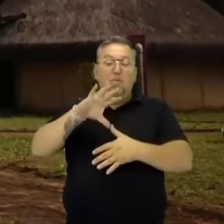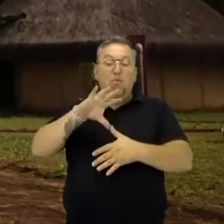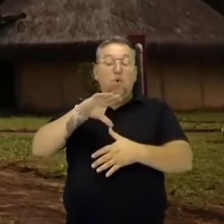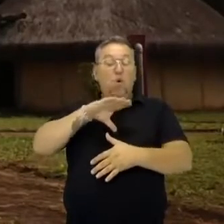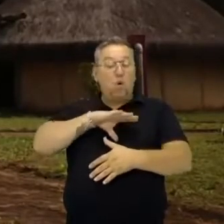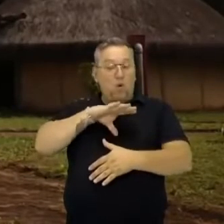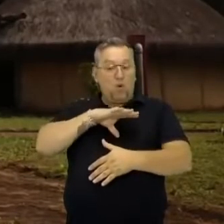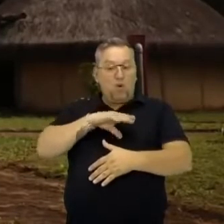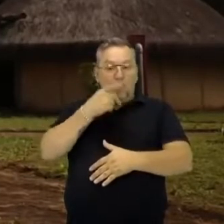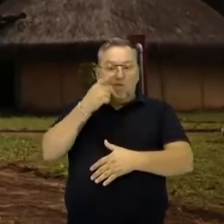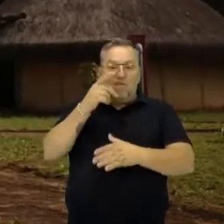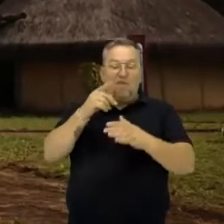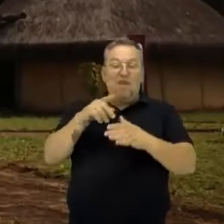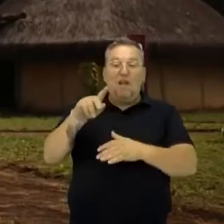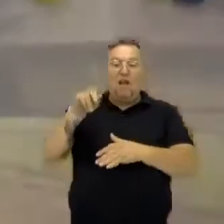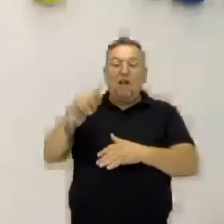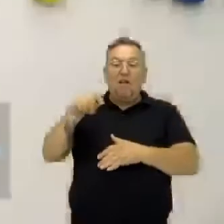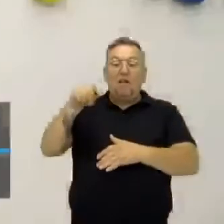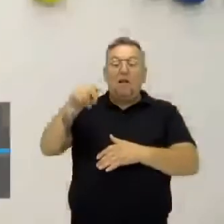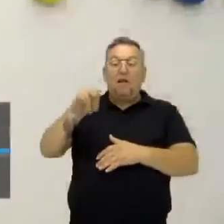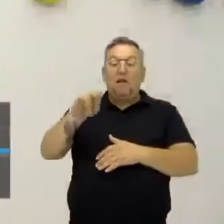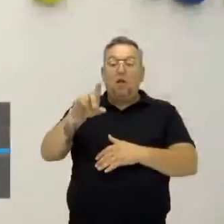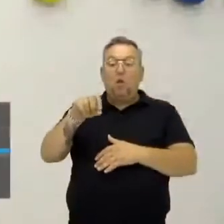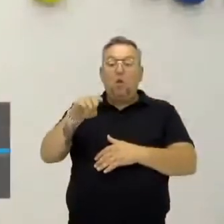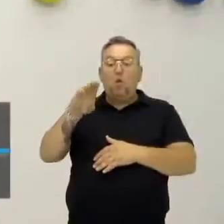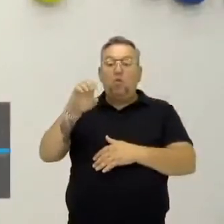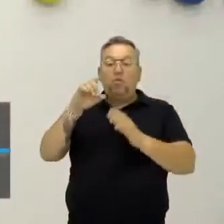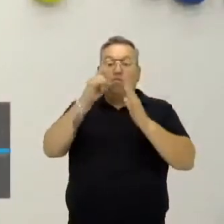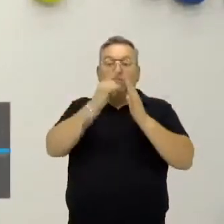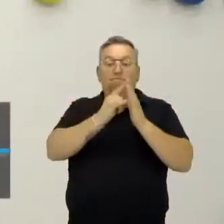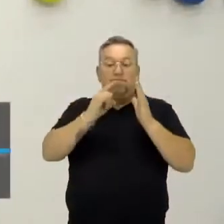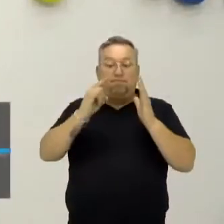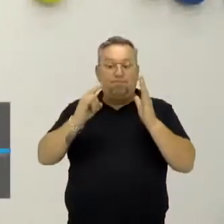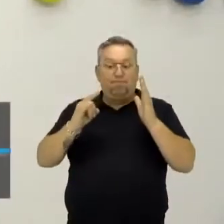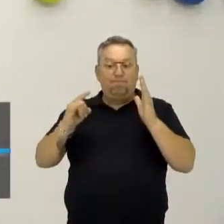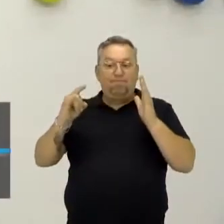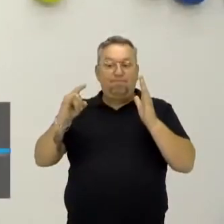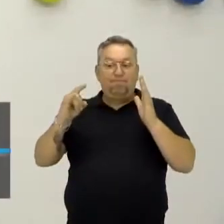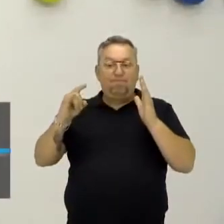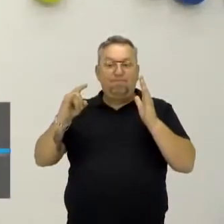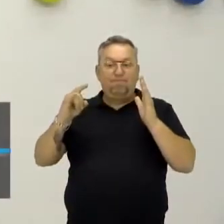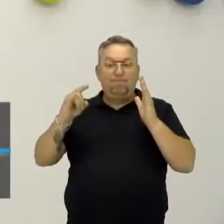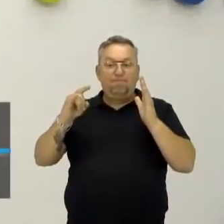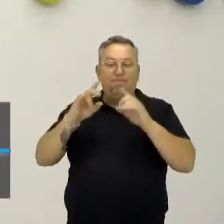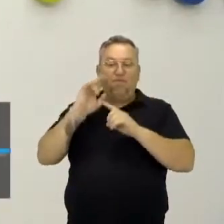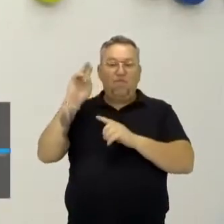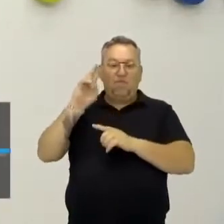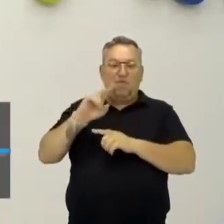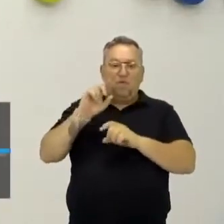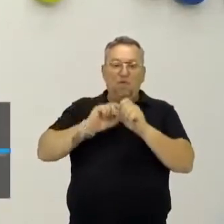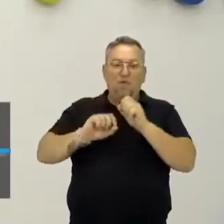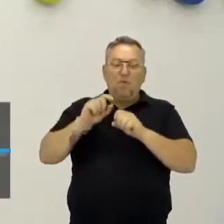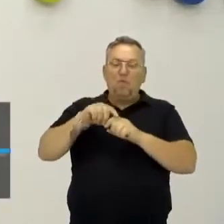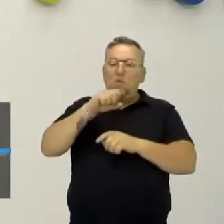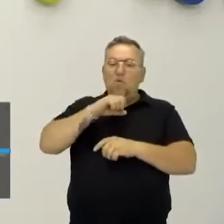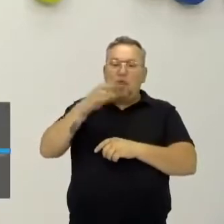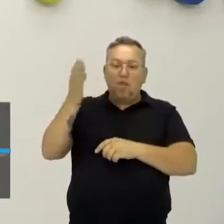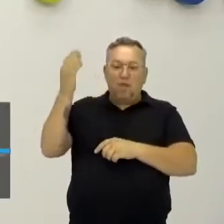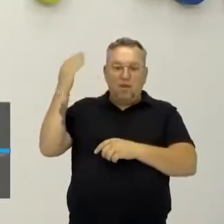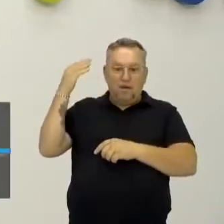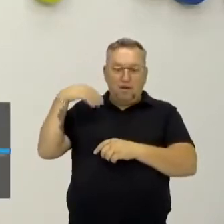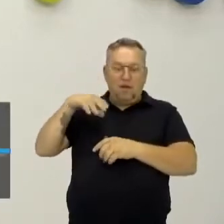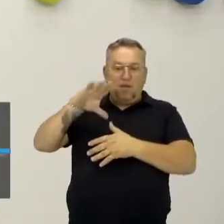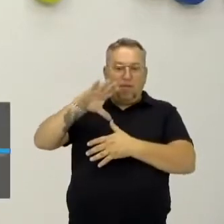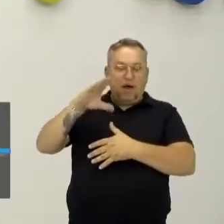Vamos falar dos quilombos. Aí eu queria contar rapidinho assim, a história dos quilombos. Quer ver? Olha só, a história do quilombo, ela é muito anterior aqui à